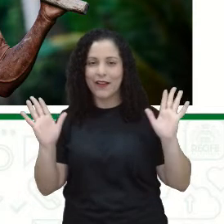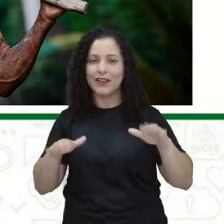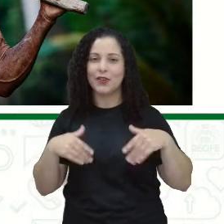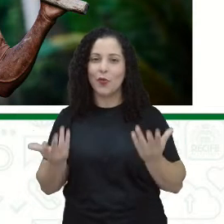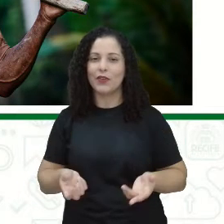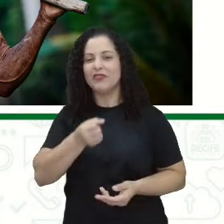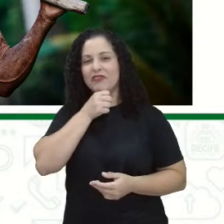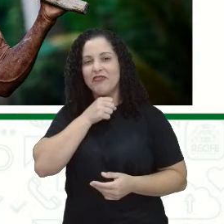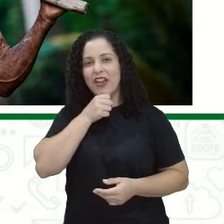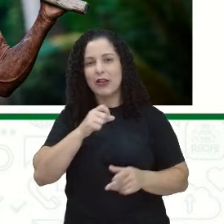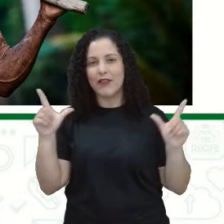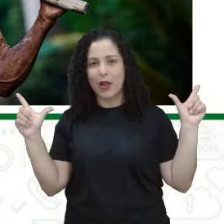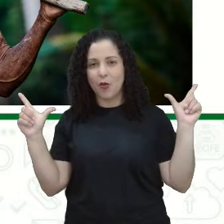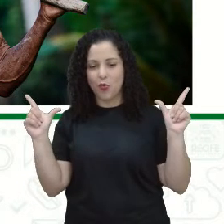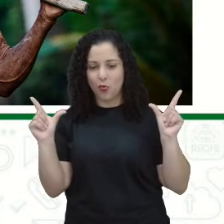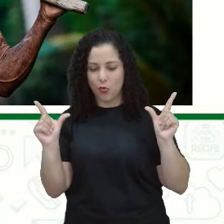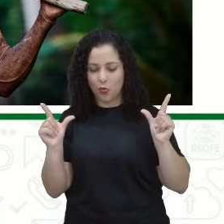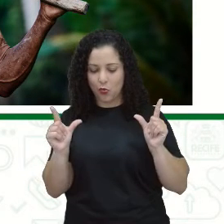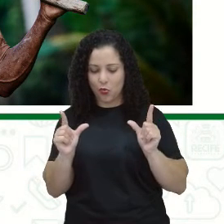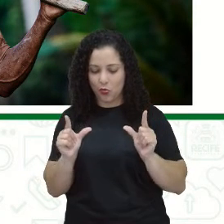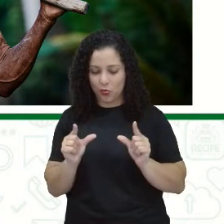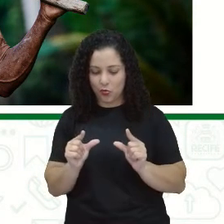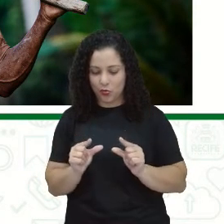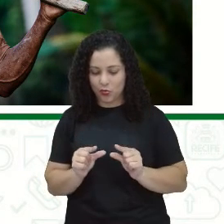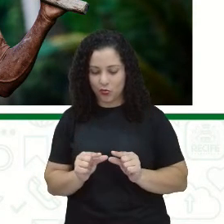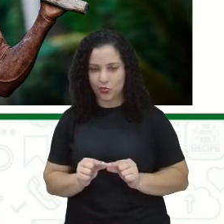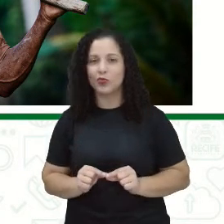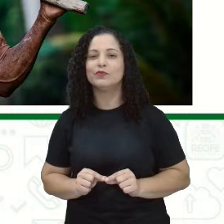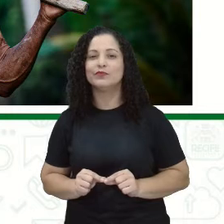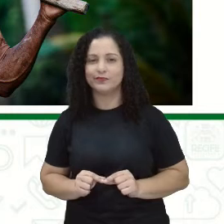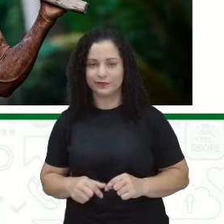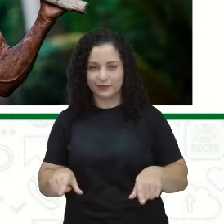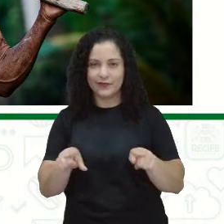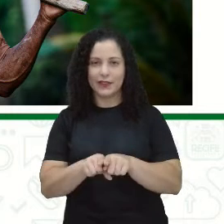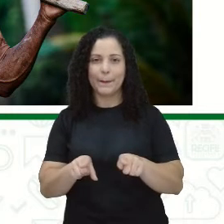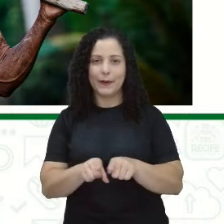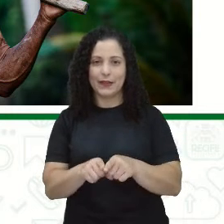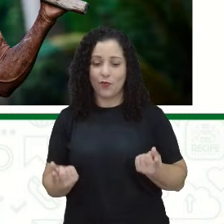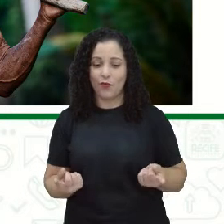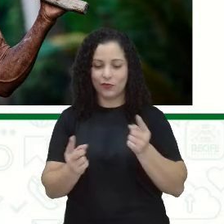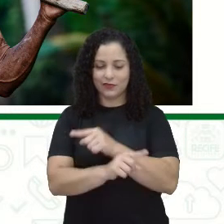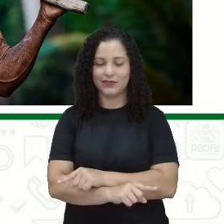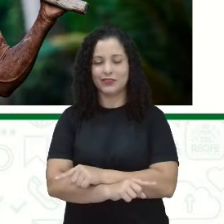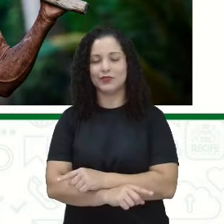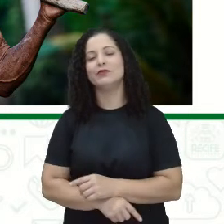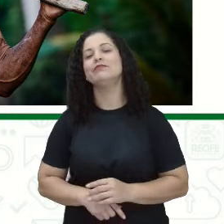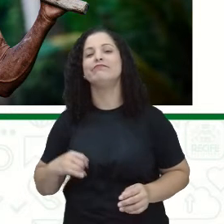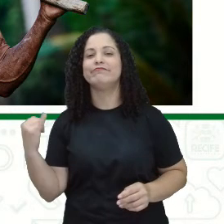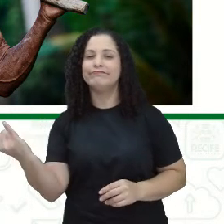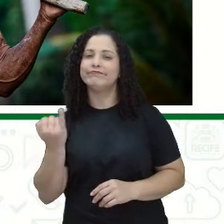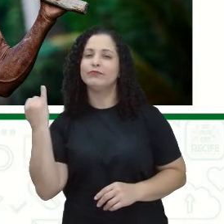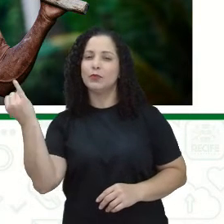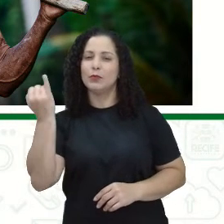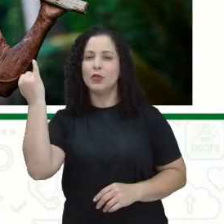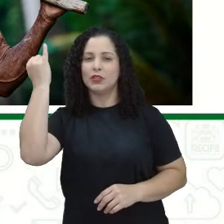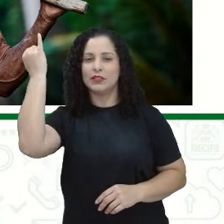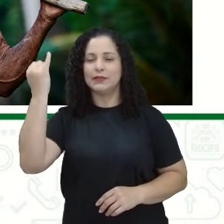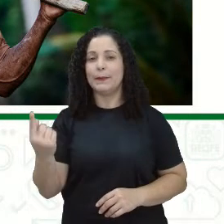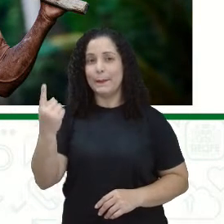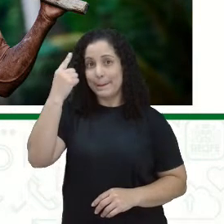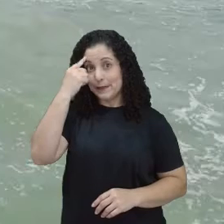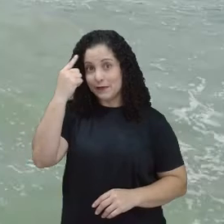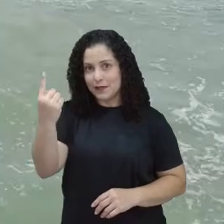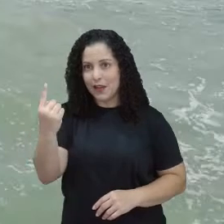que a gente vai envelhecendo, os hormônios eles vão tendo uma queda, é o oposto. Então é bem importante a gente pensar nesse